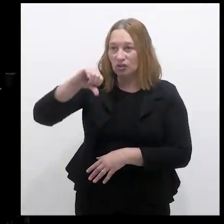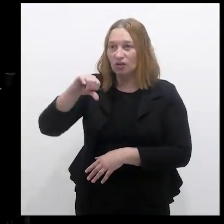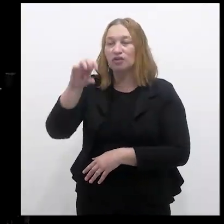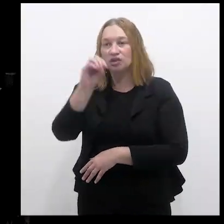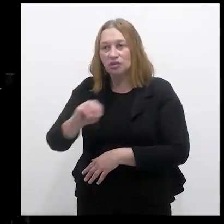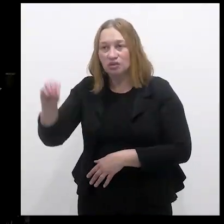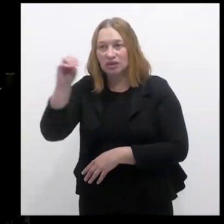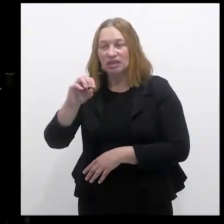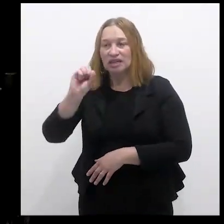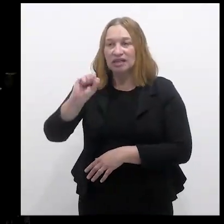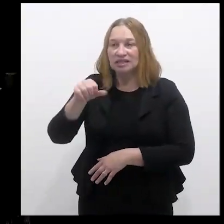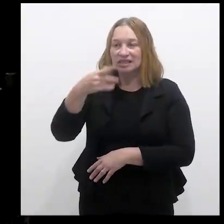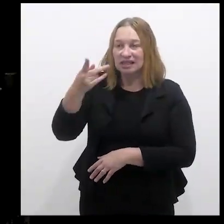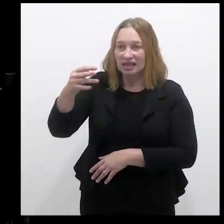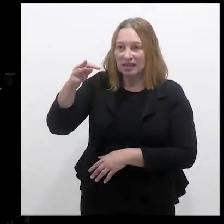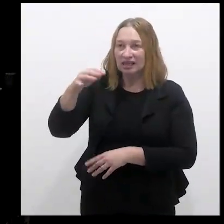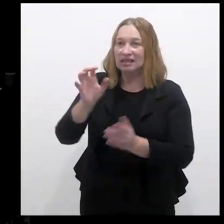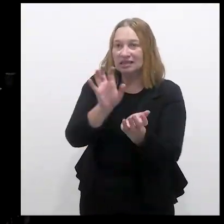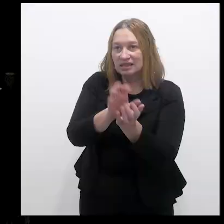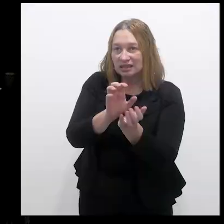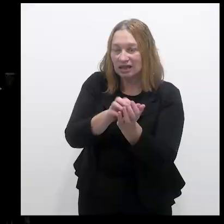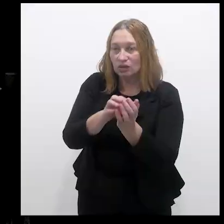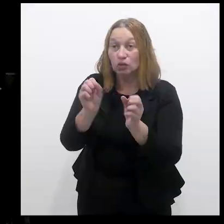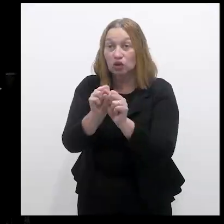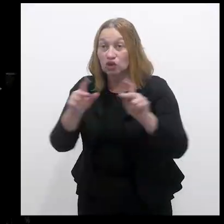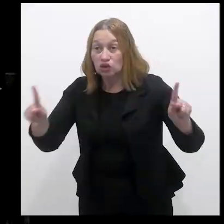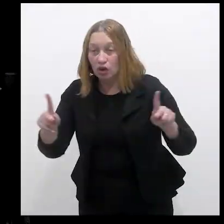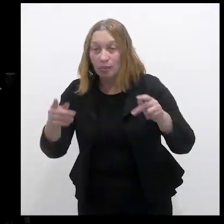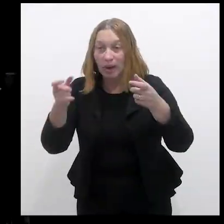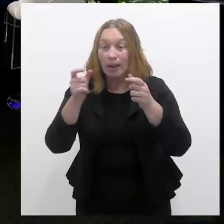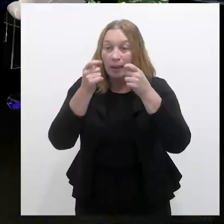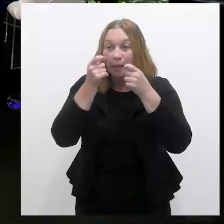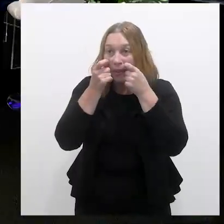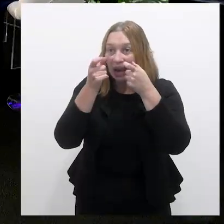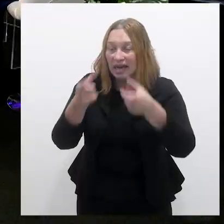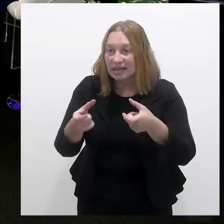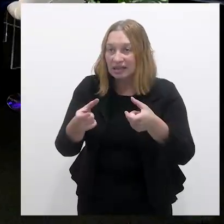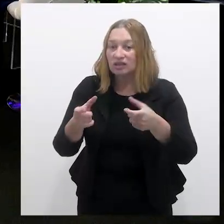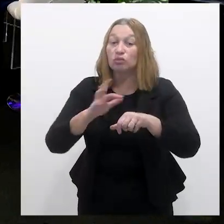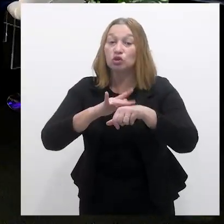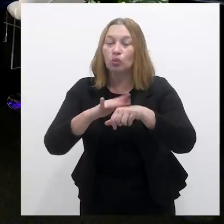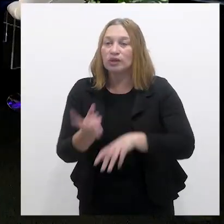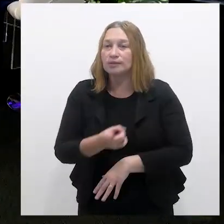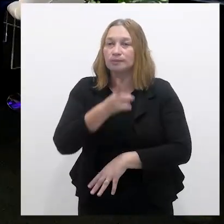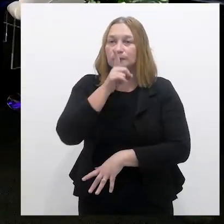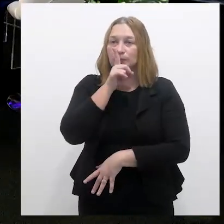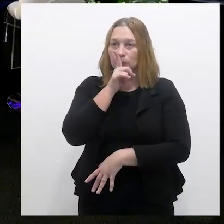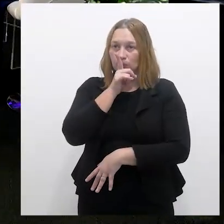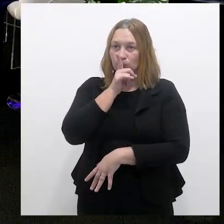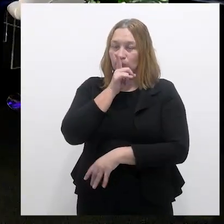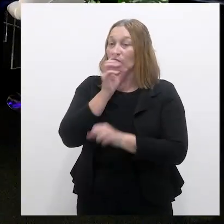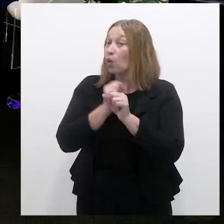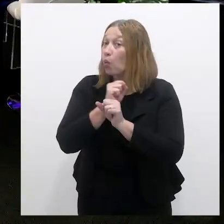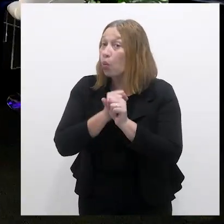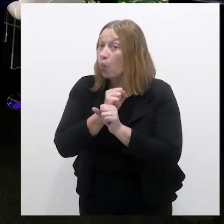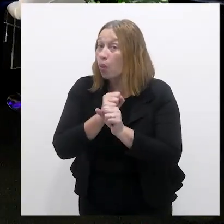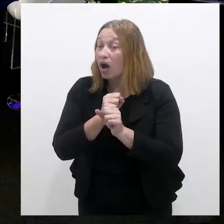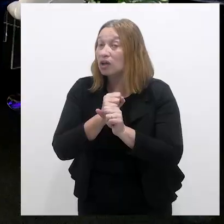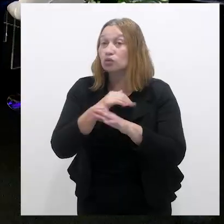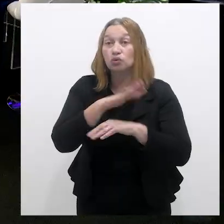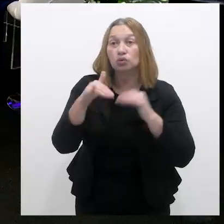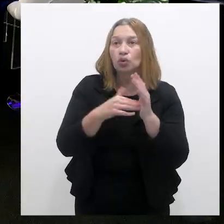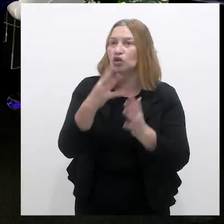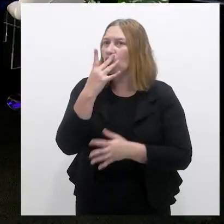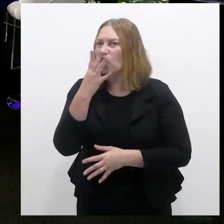outubro, no dia 29 de outubro, no Santa Cruz Shopping, que é justamente para alertar sobre doenças silenciosas,